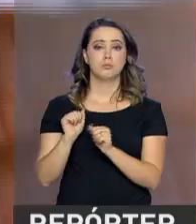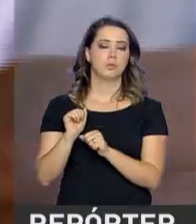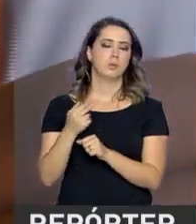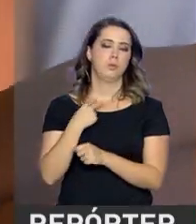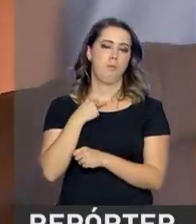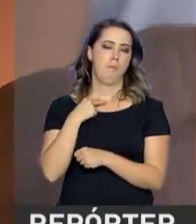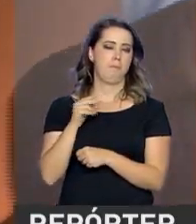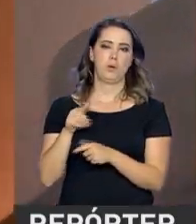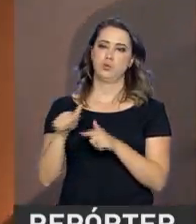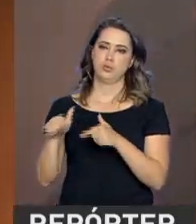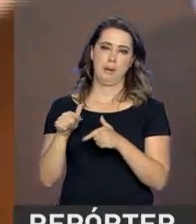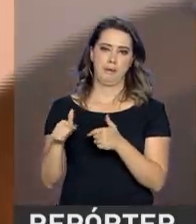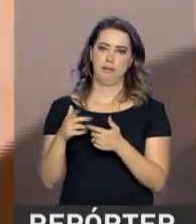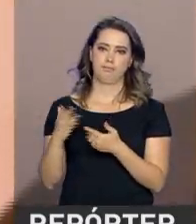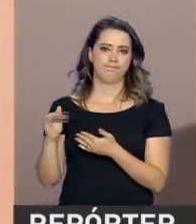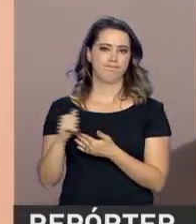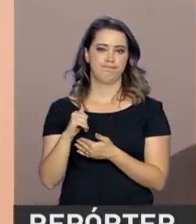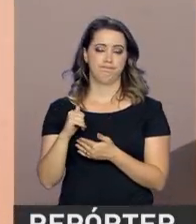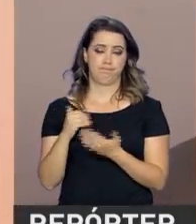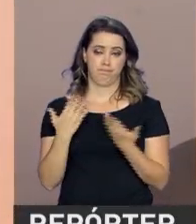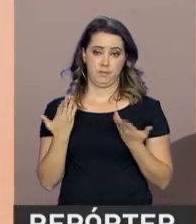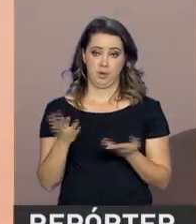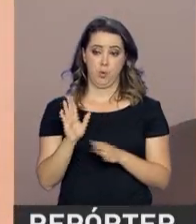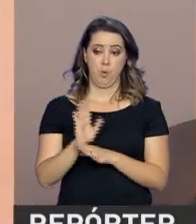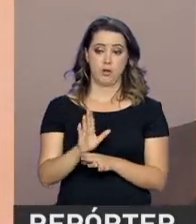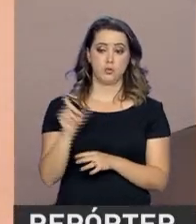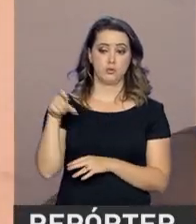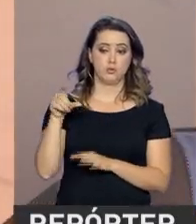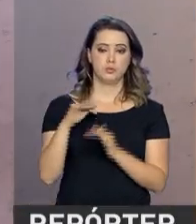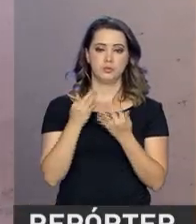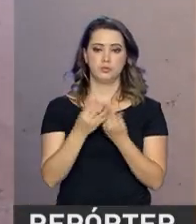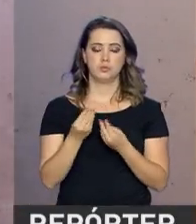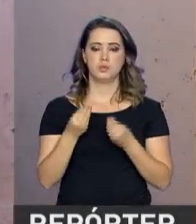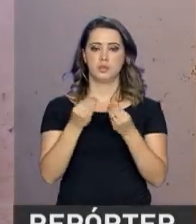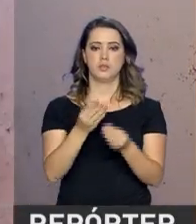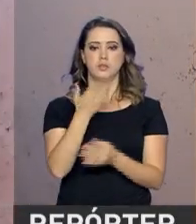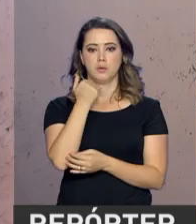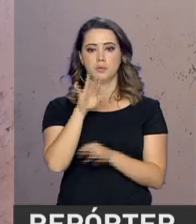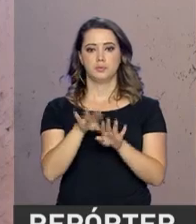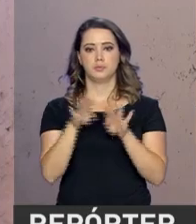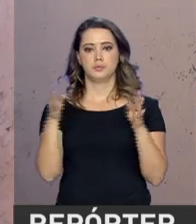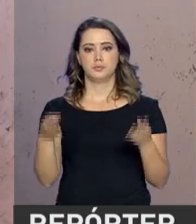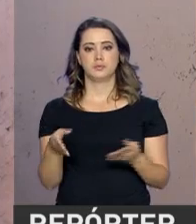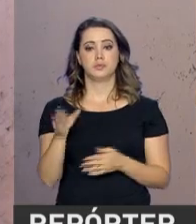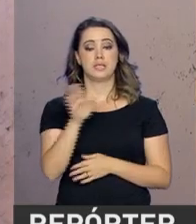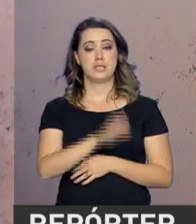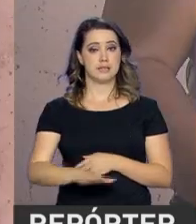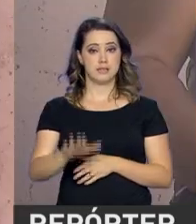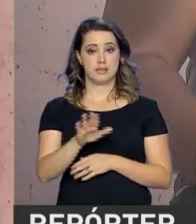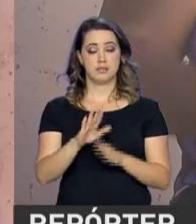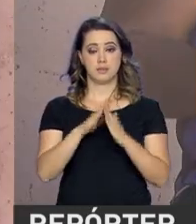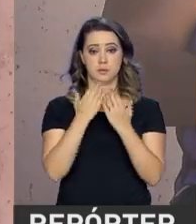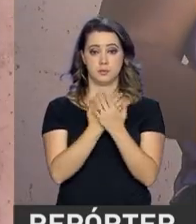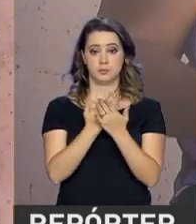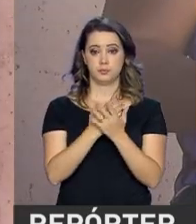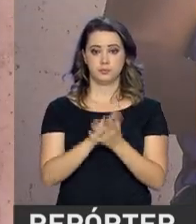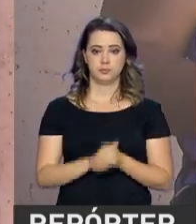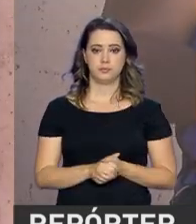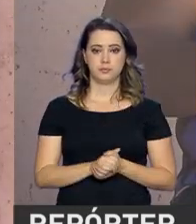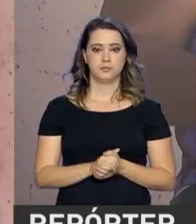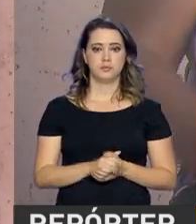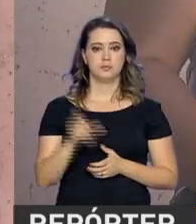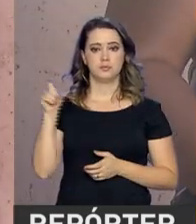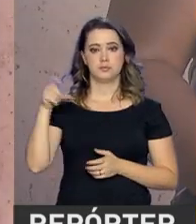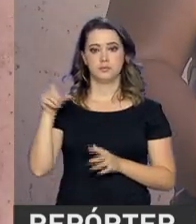e é com o auxílio do bolsa família que ela garante a comida na mesa e os meninos na escola o bolsa família é